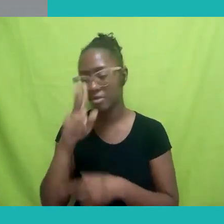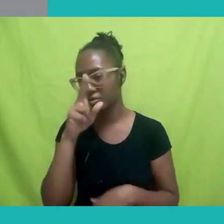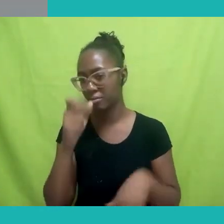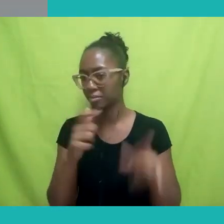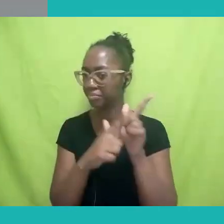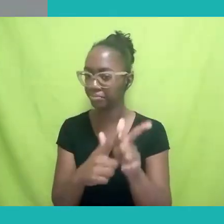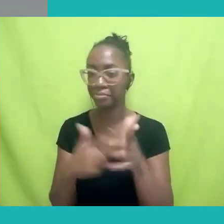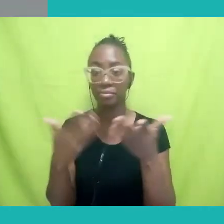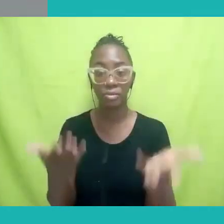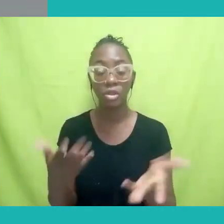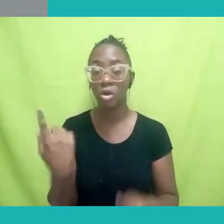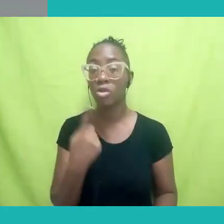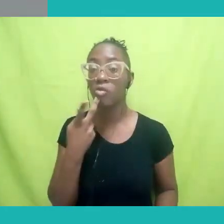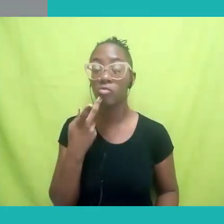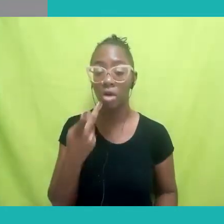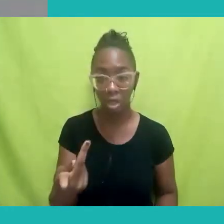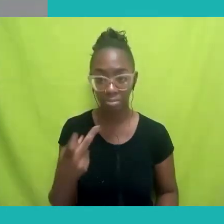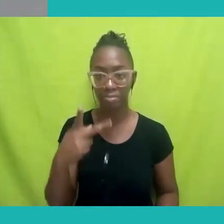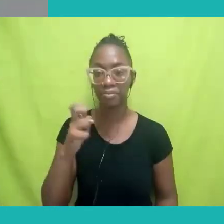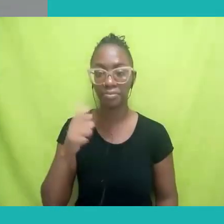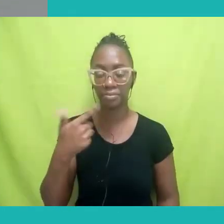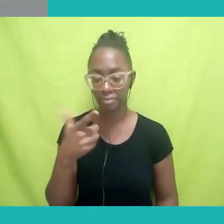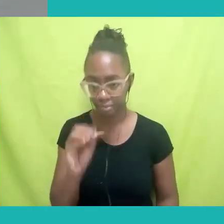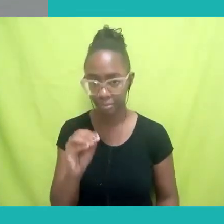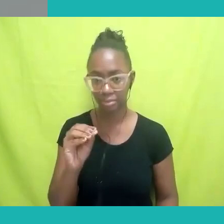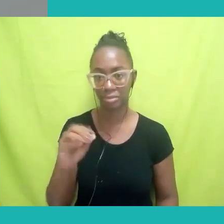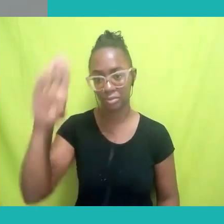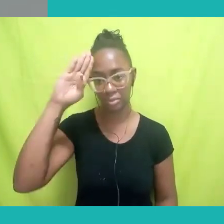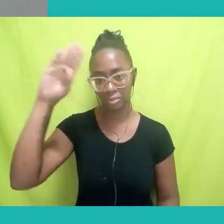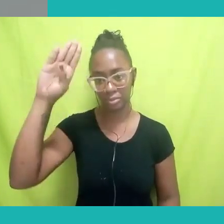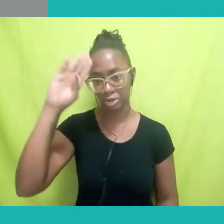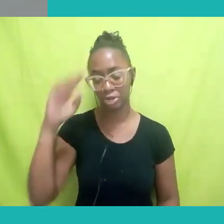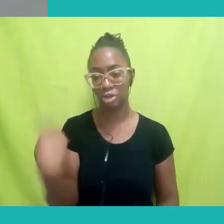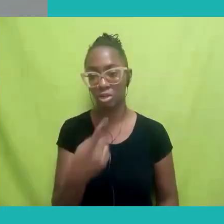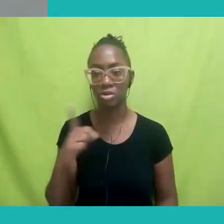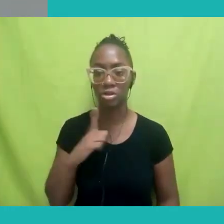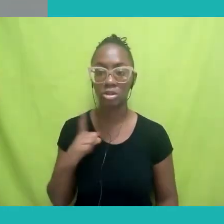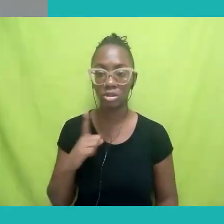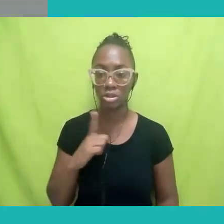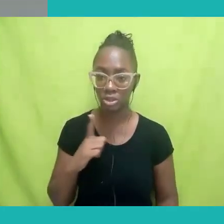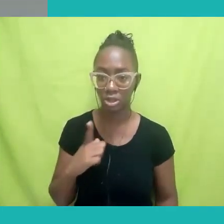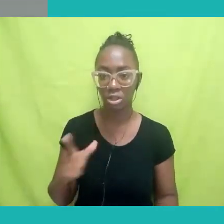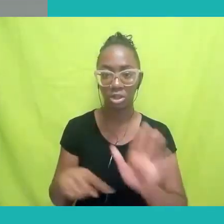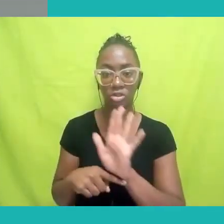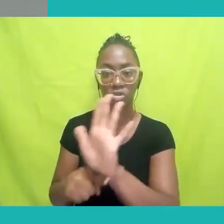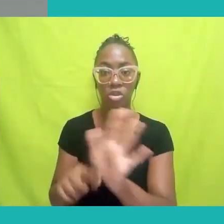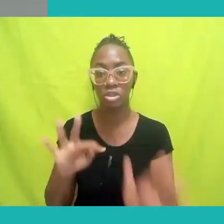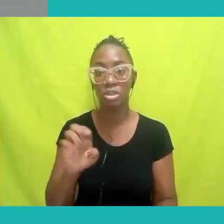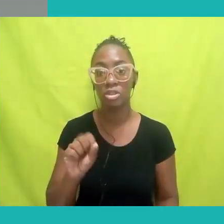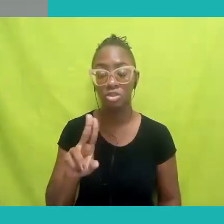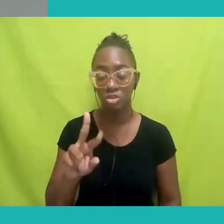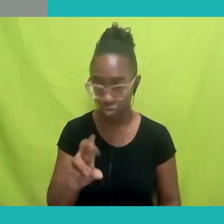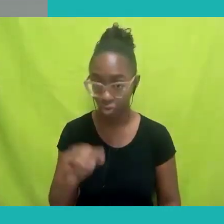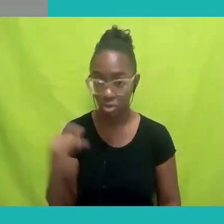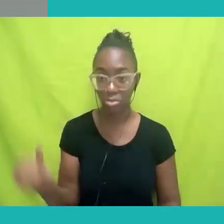quando a gente fala que na pensão militar a gente tem a contribuição do Tesouro, né? É importante